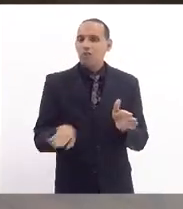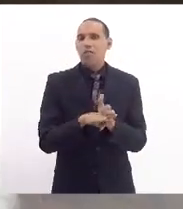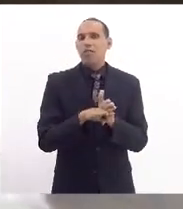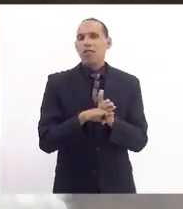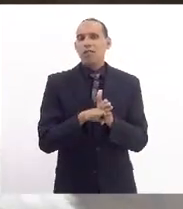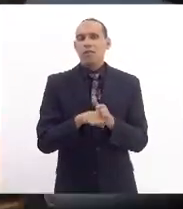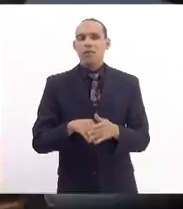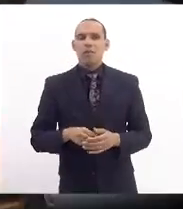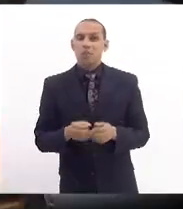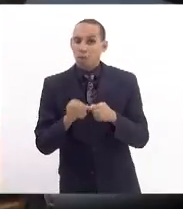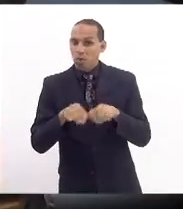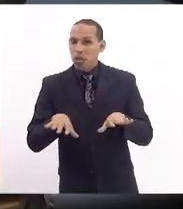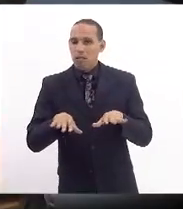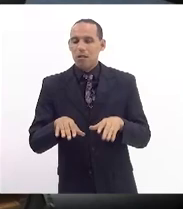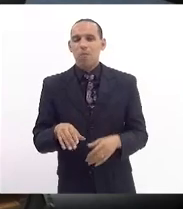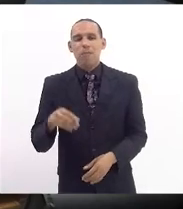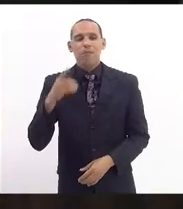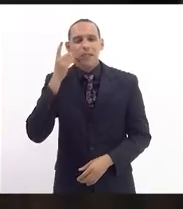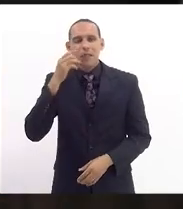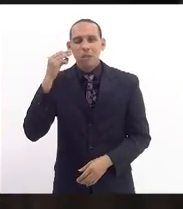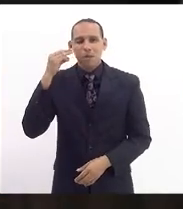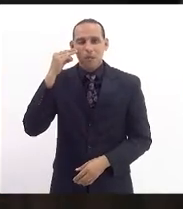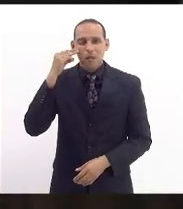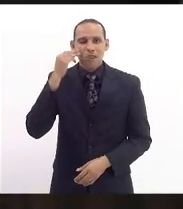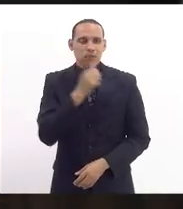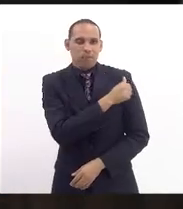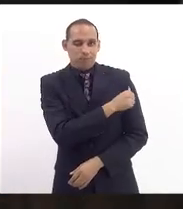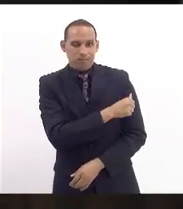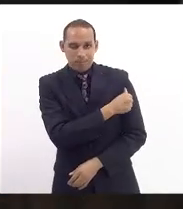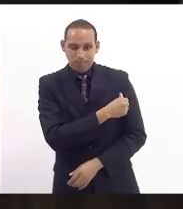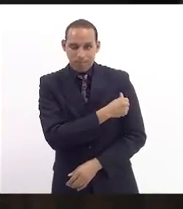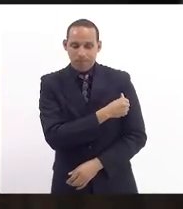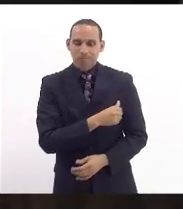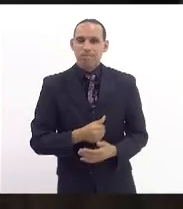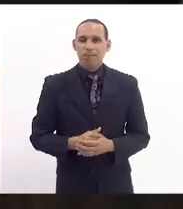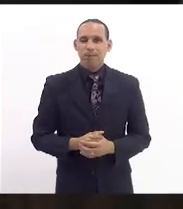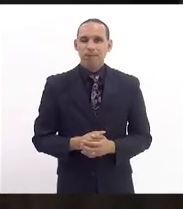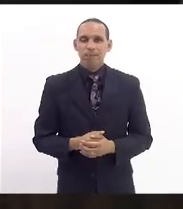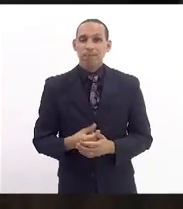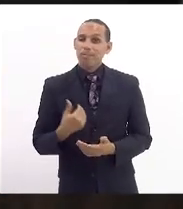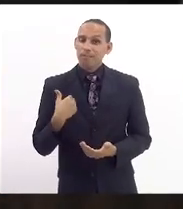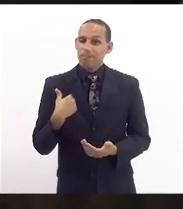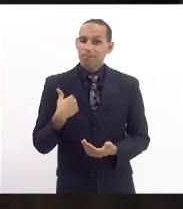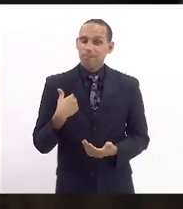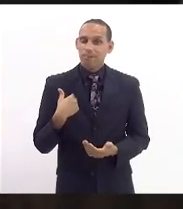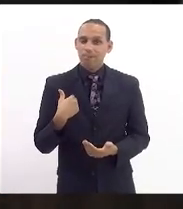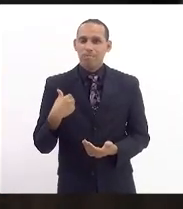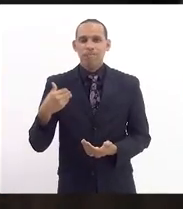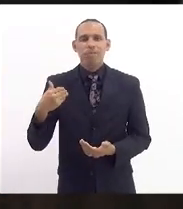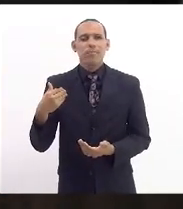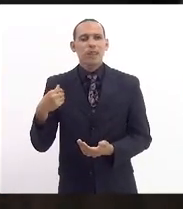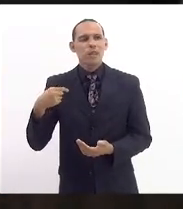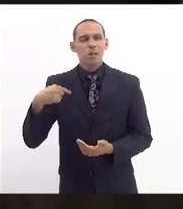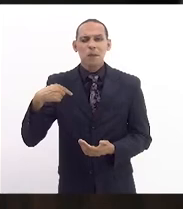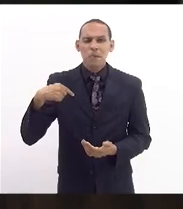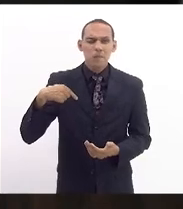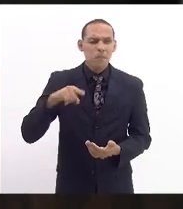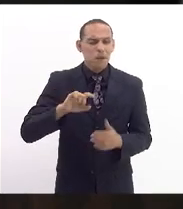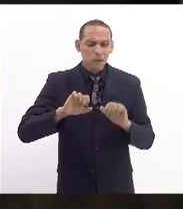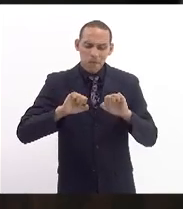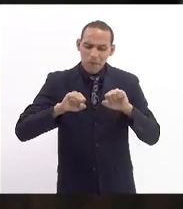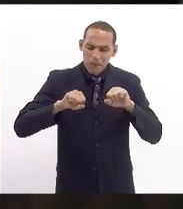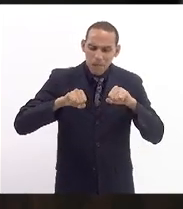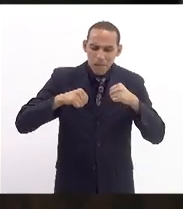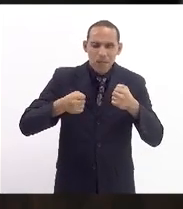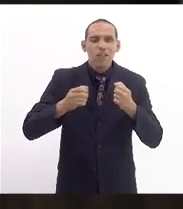chega então é da Mônica Deputado enfermeira Eu já fui até onde eu podia aí